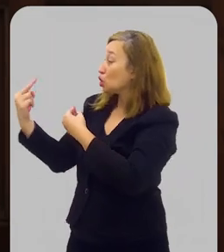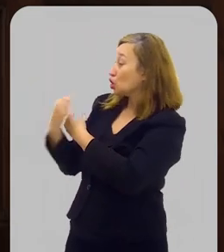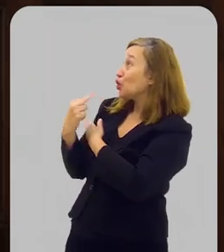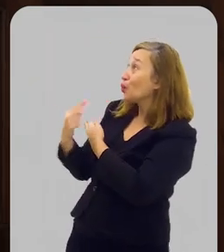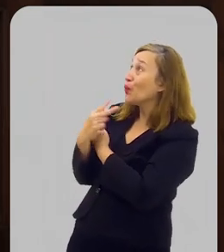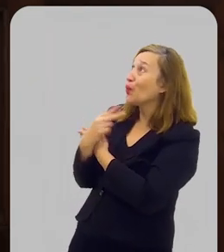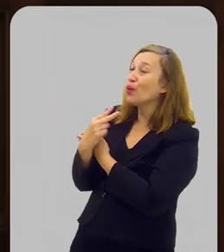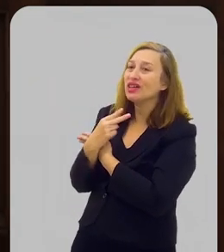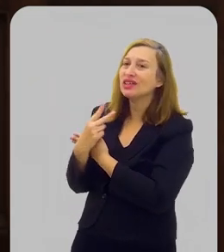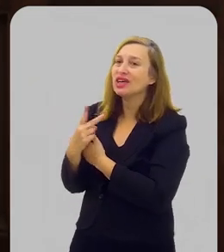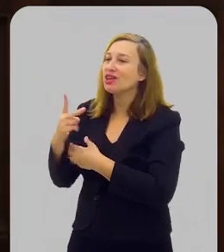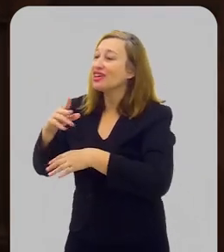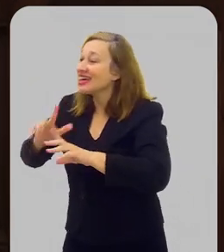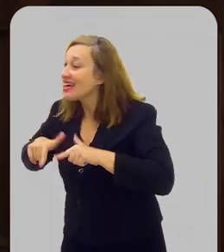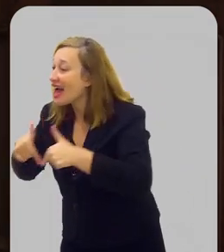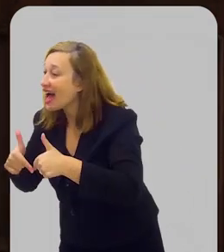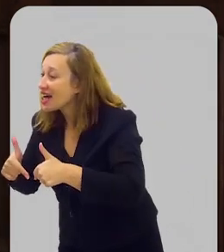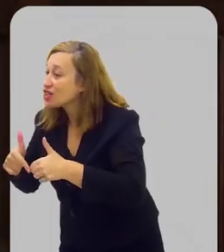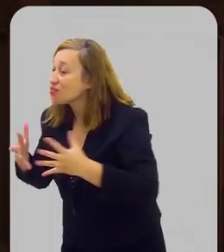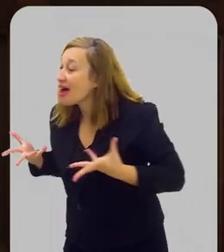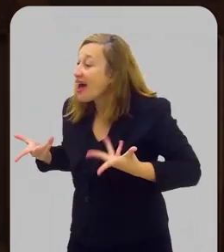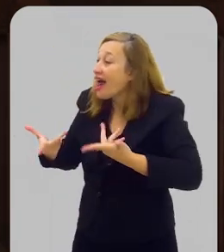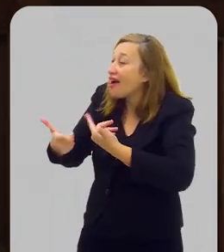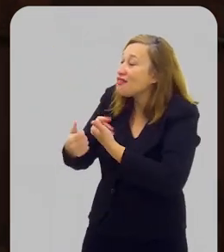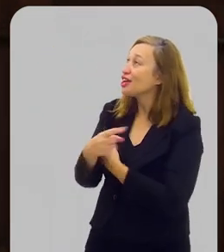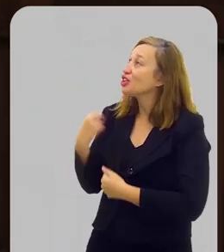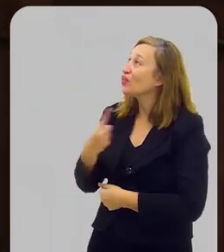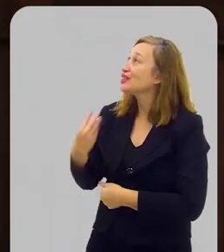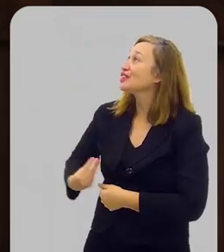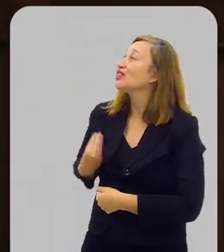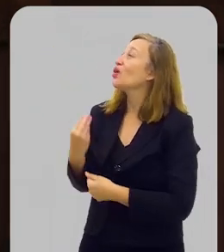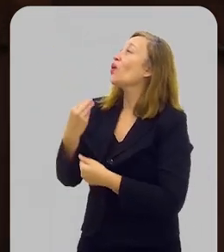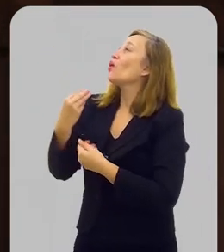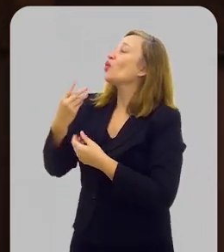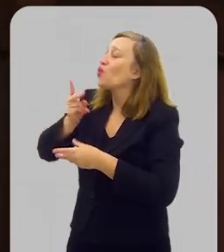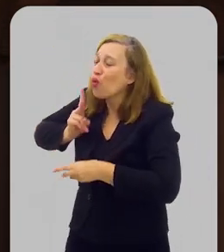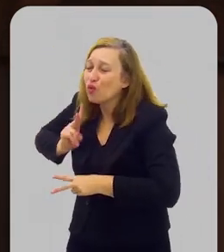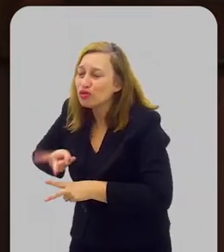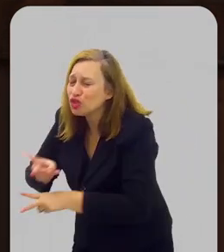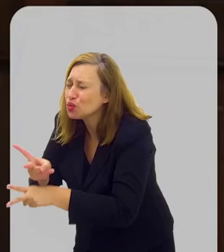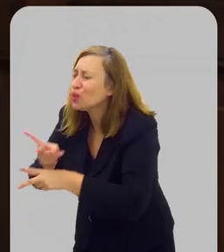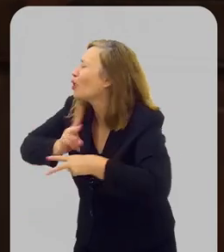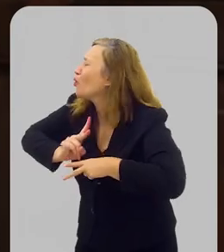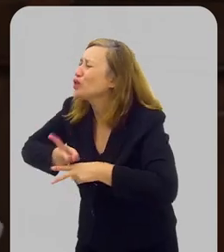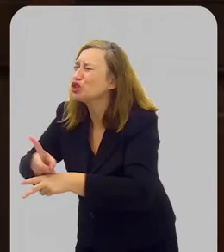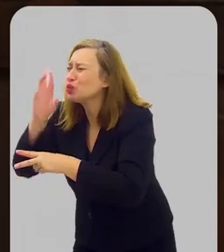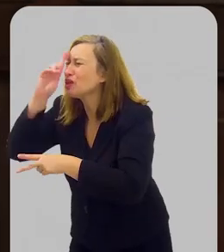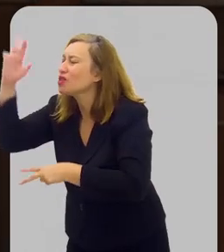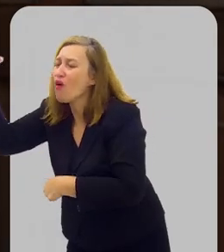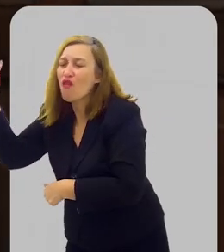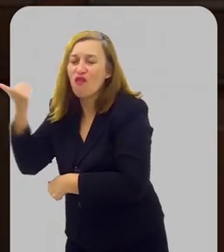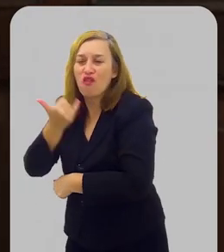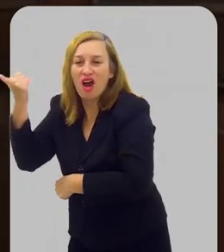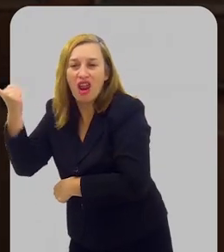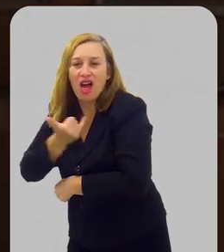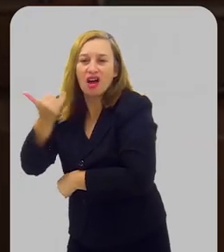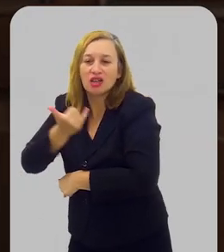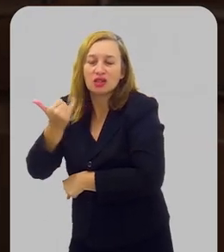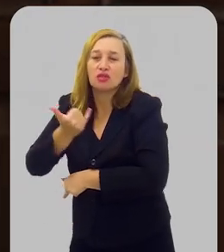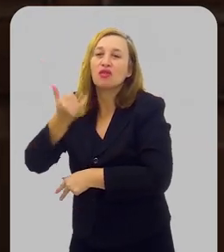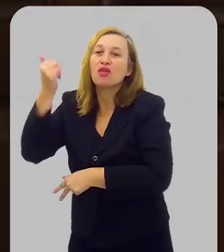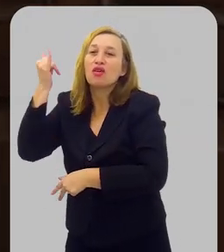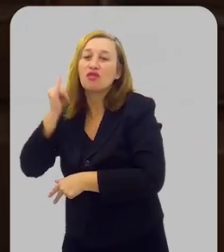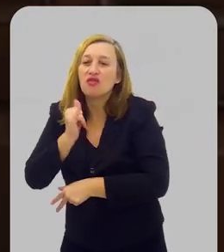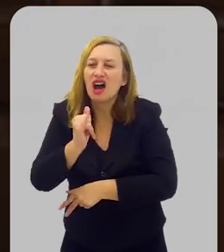Deus que cuida de nós um Deus que opera Sobrenatural nas nossas vidas Continua Senhor falando no coração